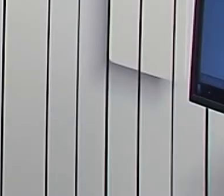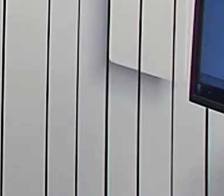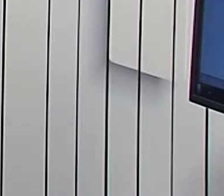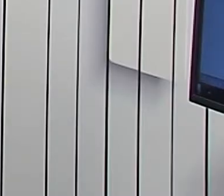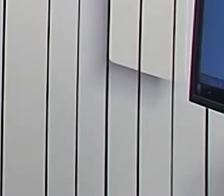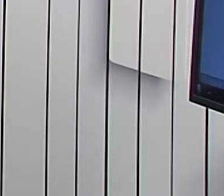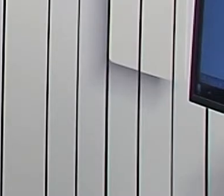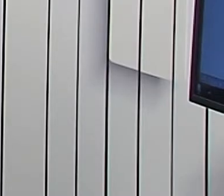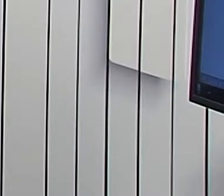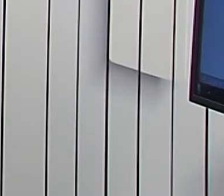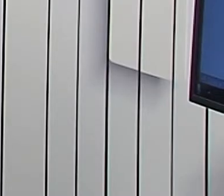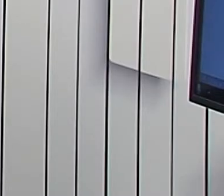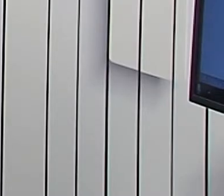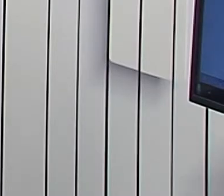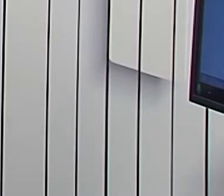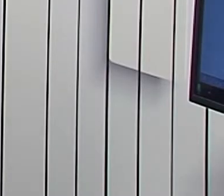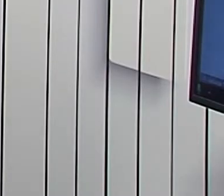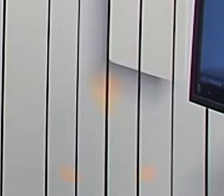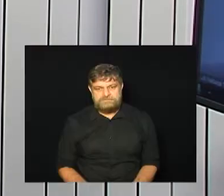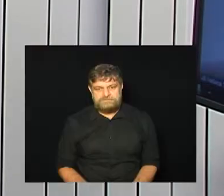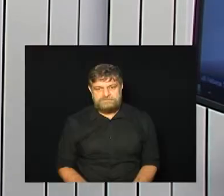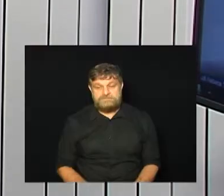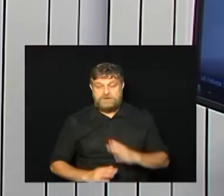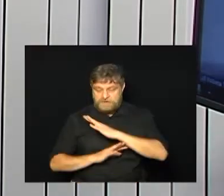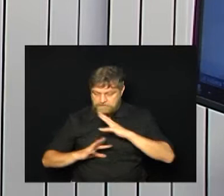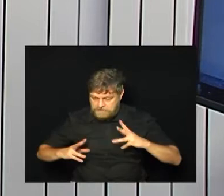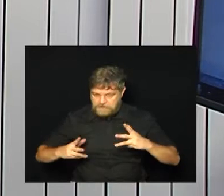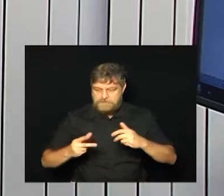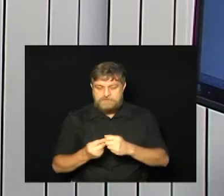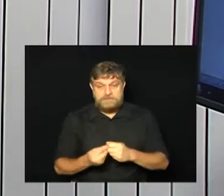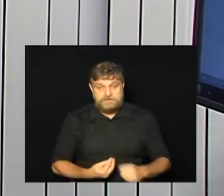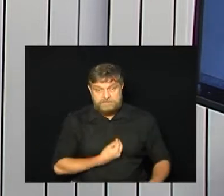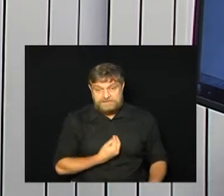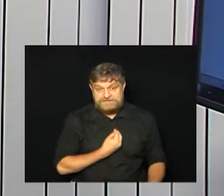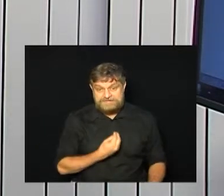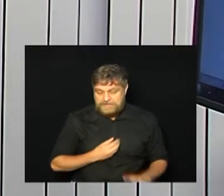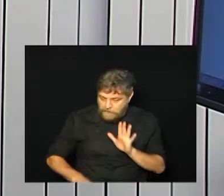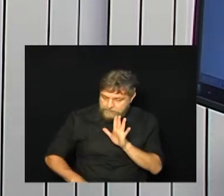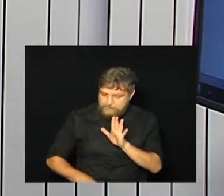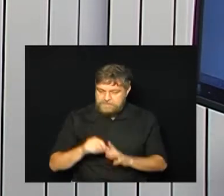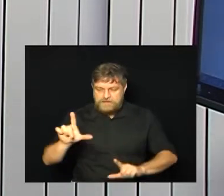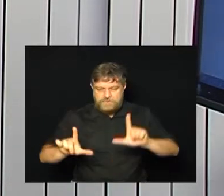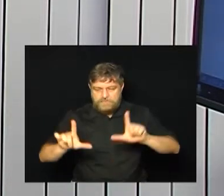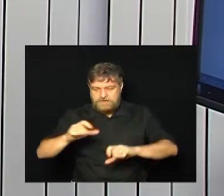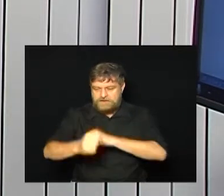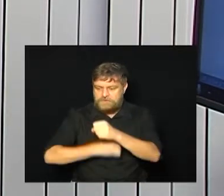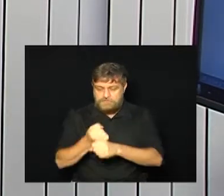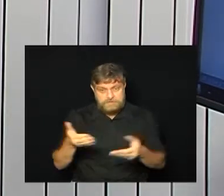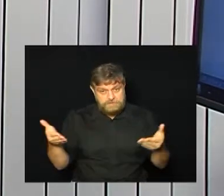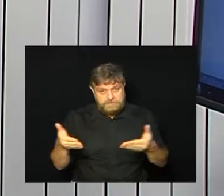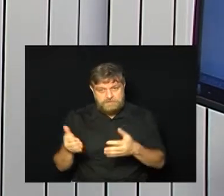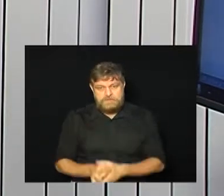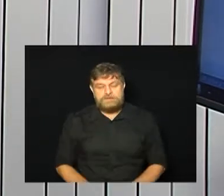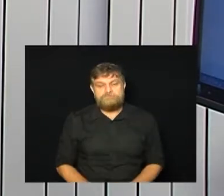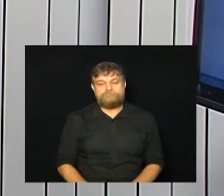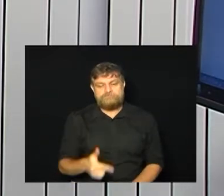Câmara Total de volta ao vivo nesta segunda-feira, o nosso primeiro programa deste ano. E bom, ano de